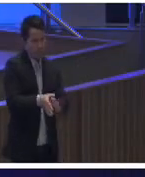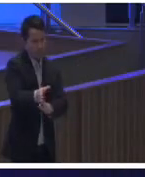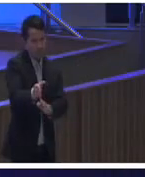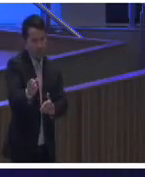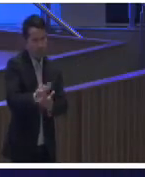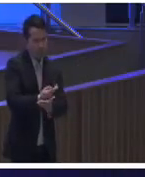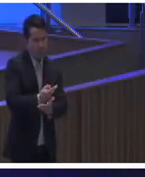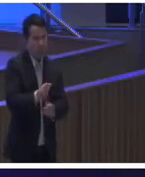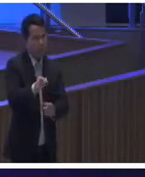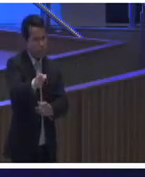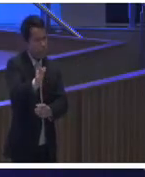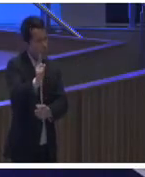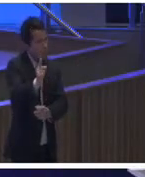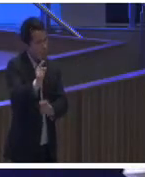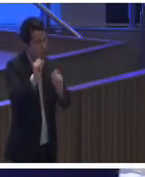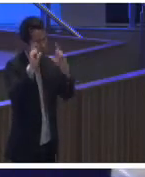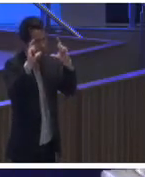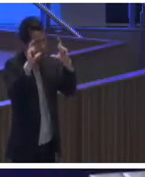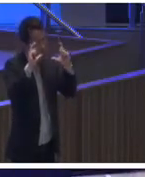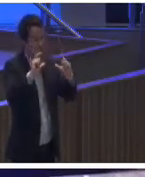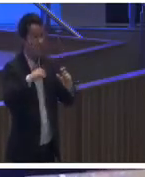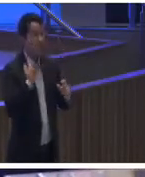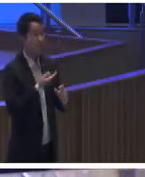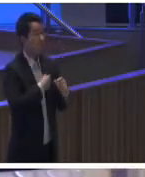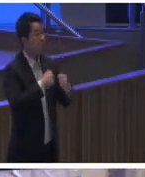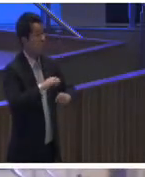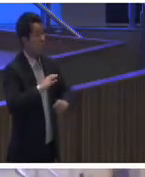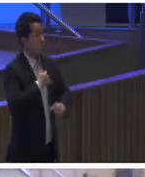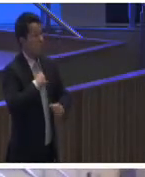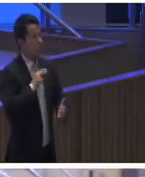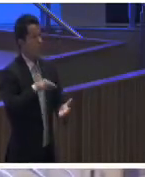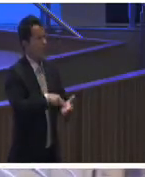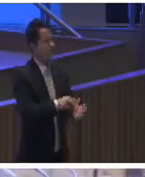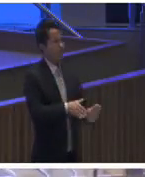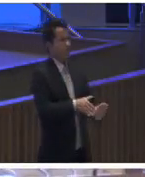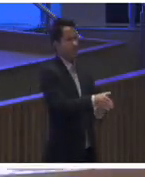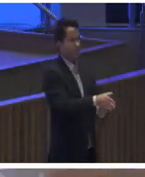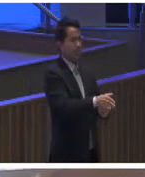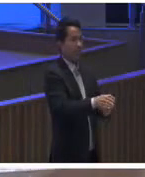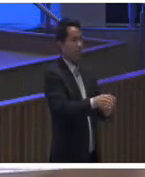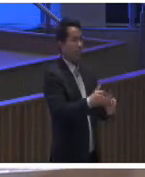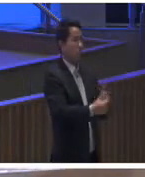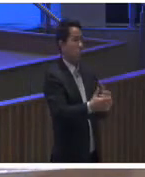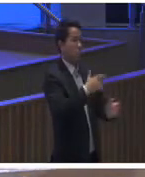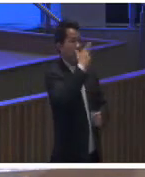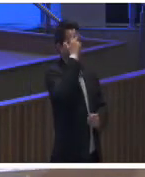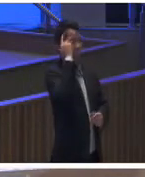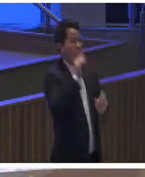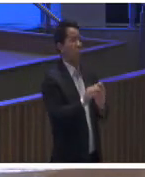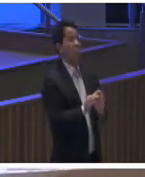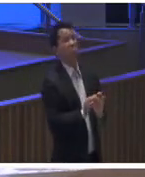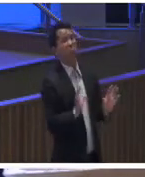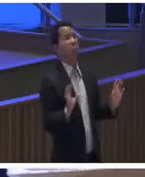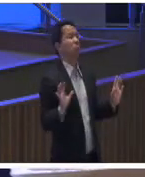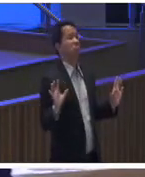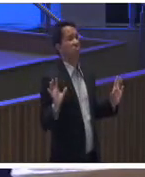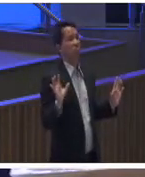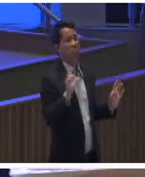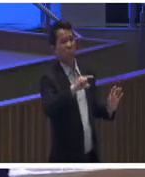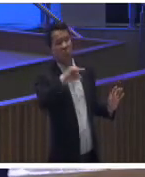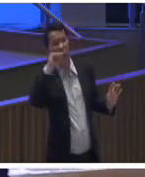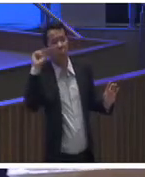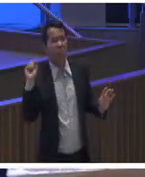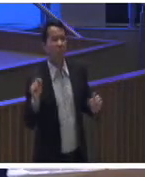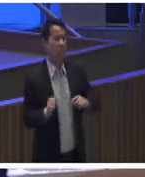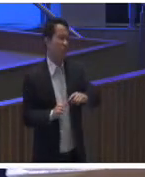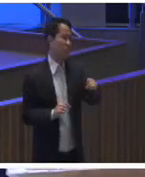errado. Cada um vai viver do jeito que quiser. Eu não sou obrigado você